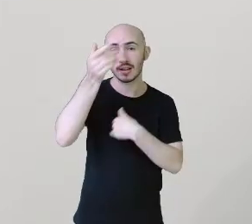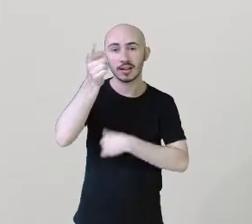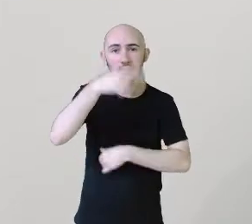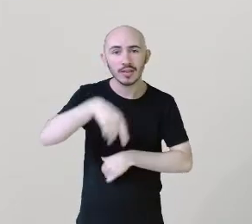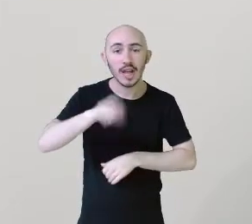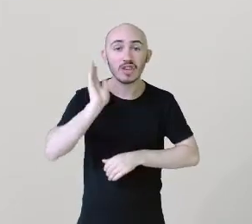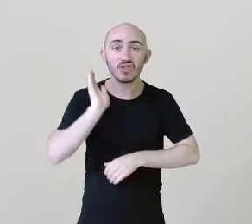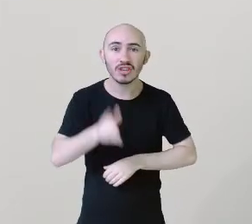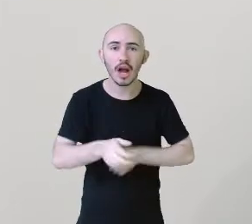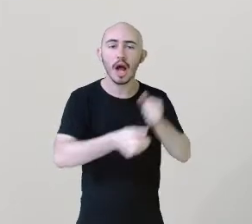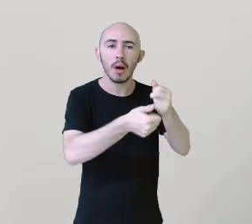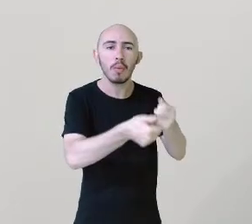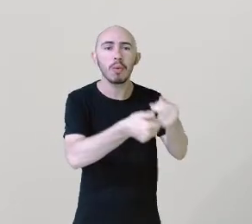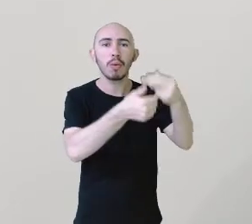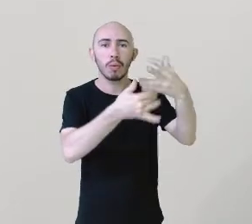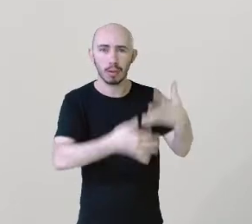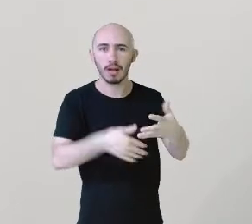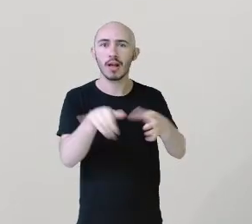acessaram o canal e colocaram lá